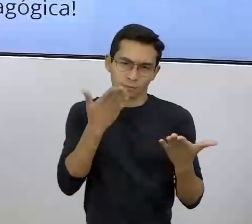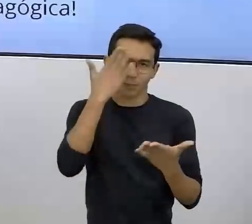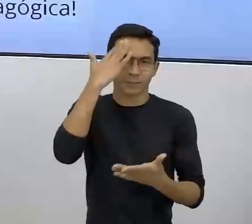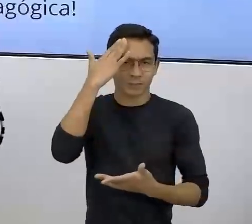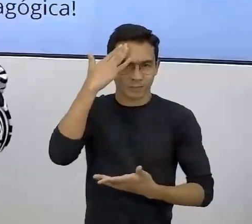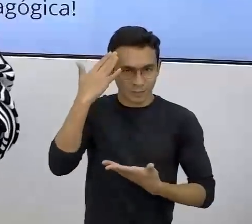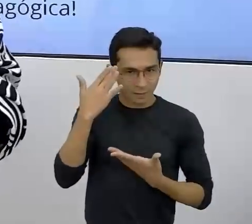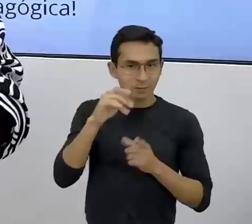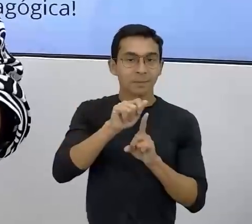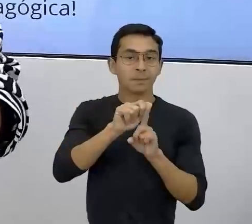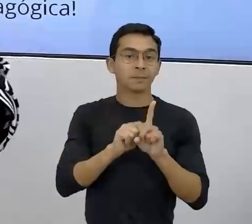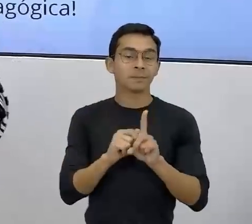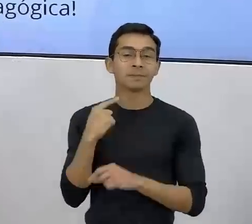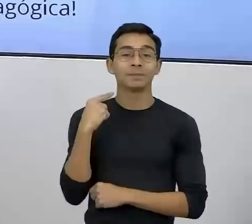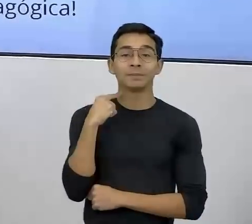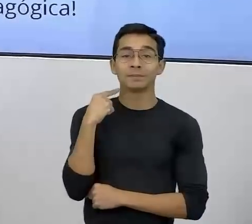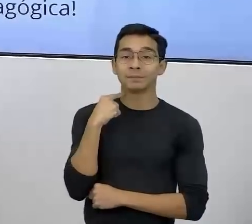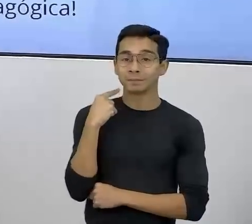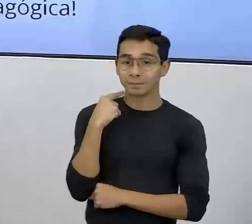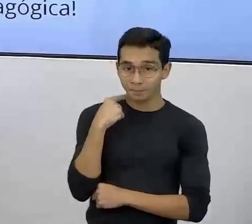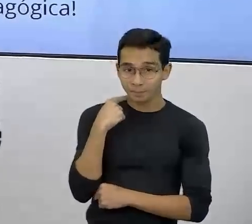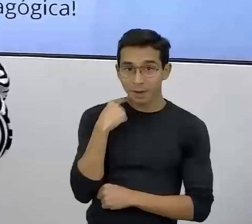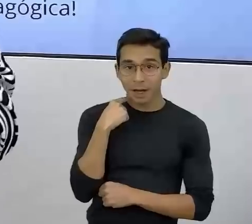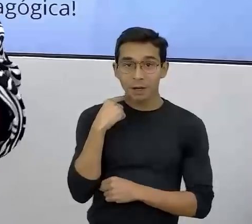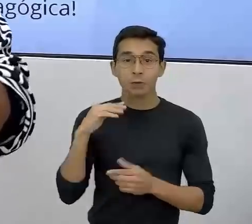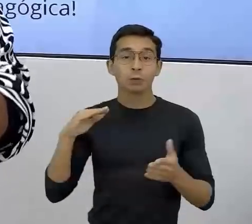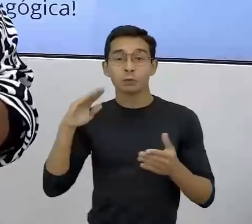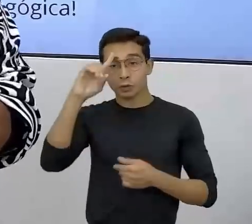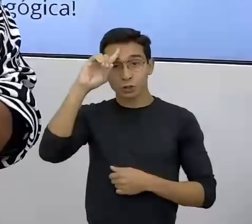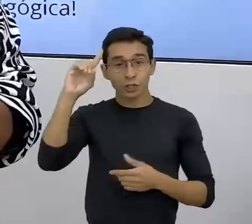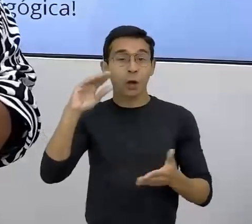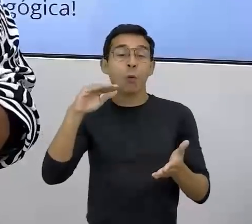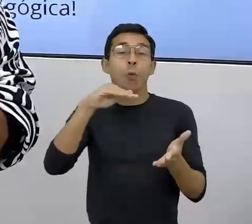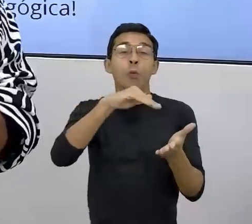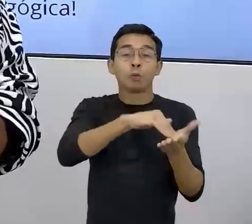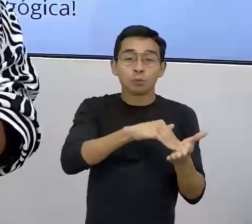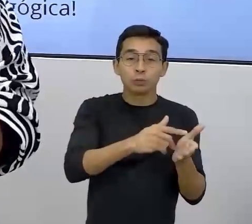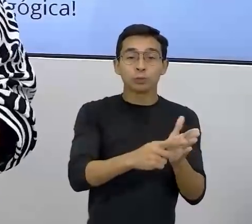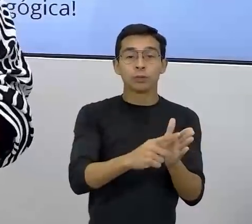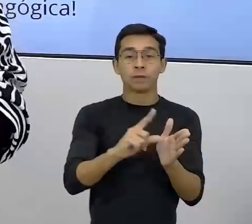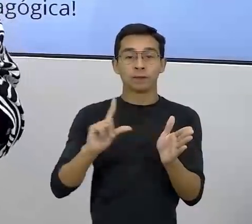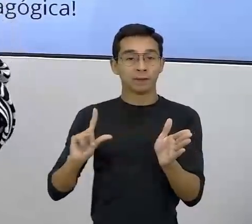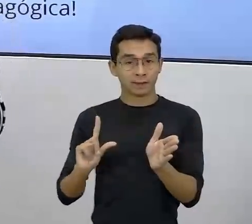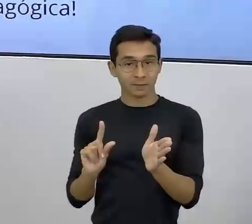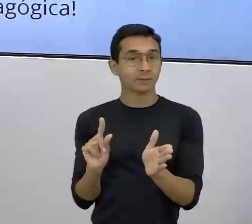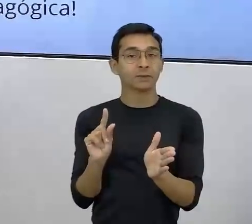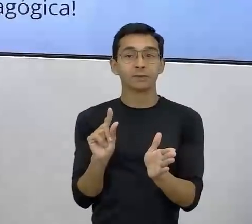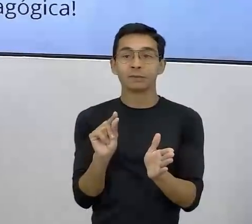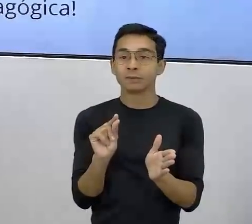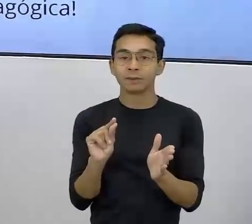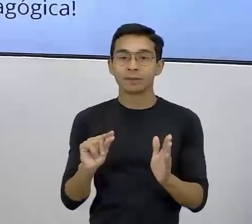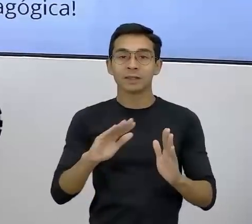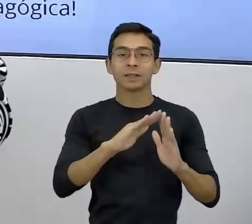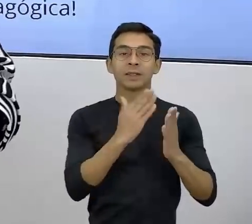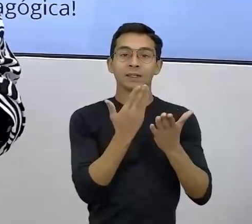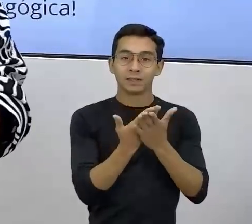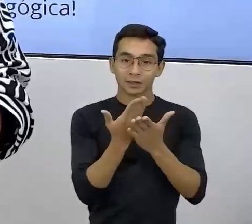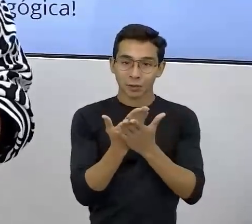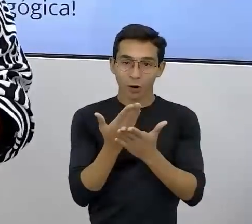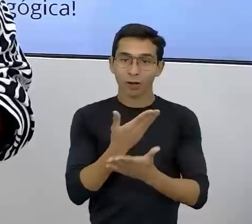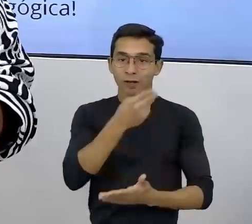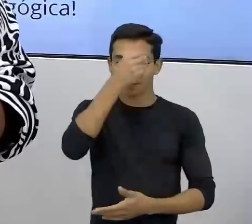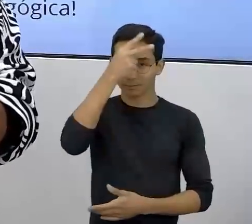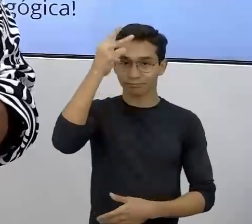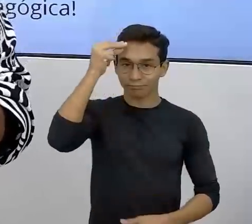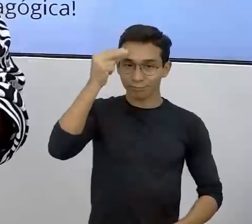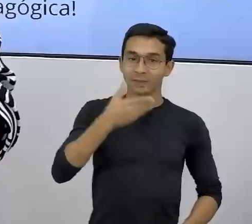nesse mês de maio, hoje é o penúltimo dia de maio, mas a gente está fazendo um acompanhamento às escolas pelo estado. E a